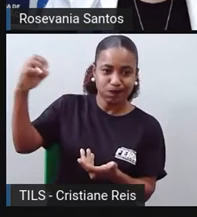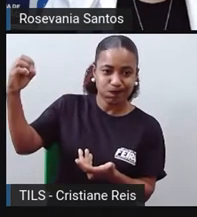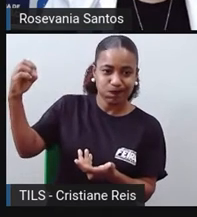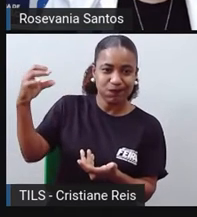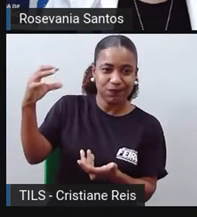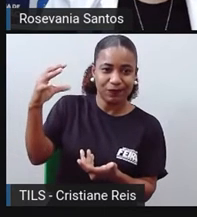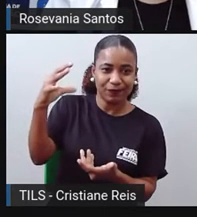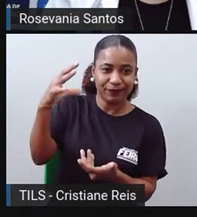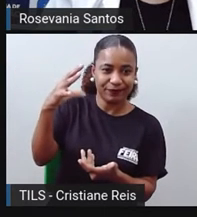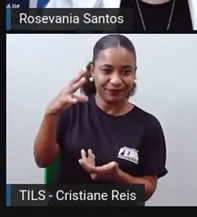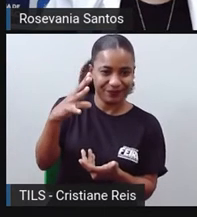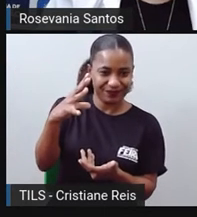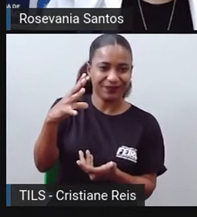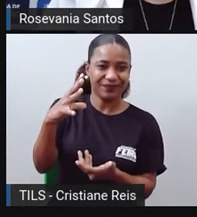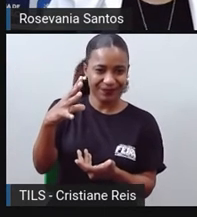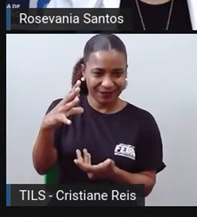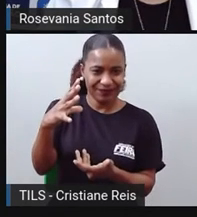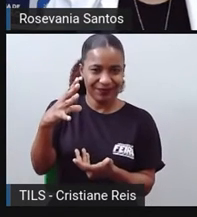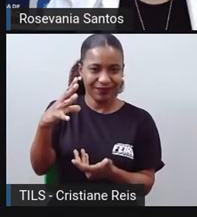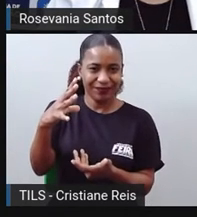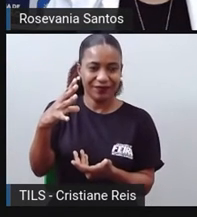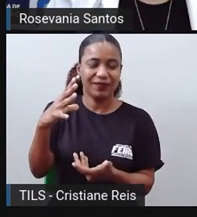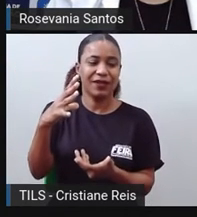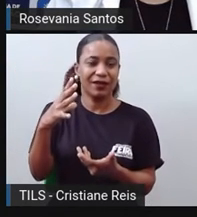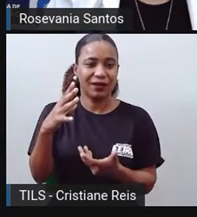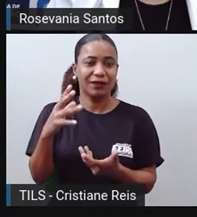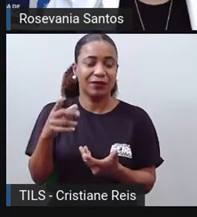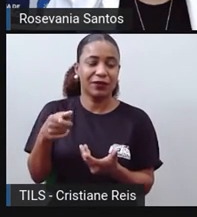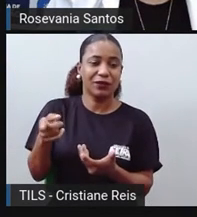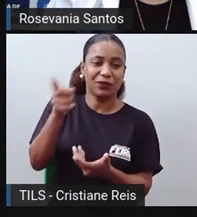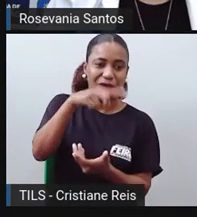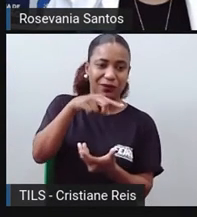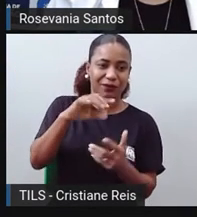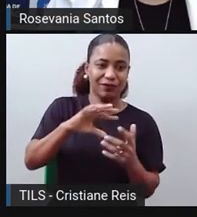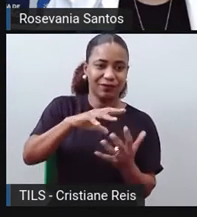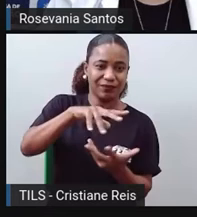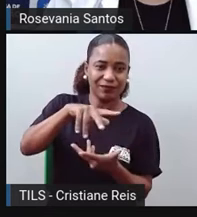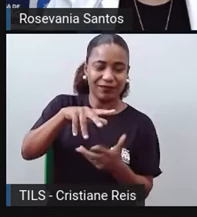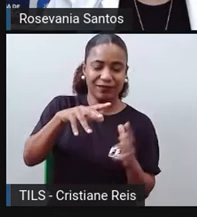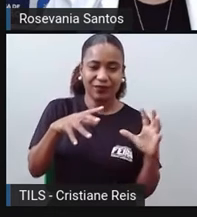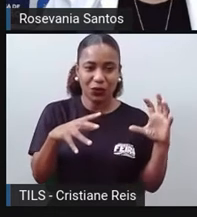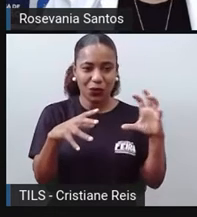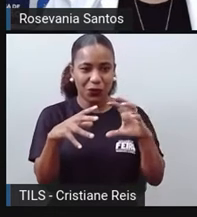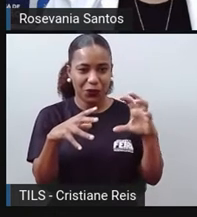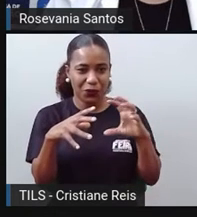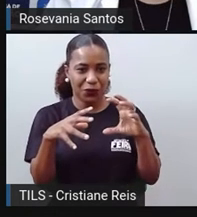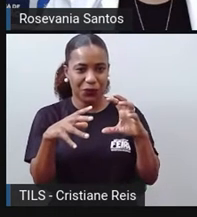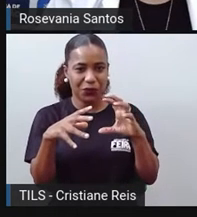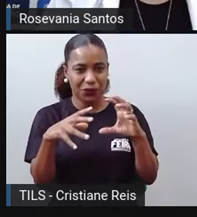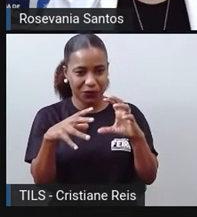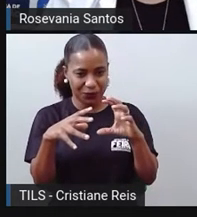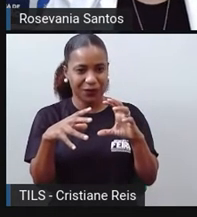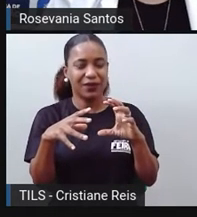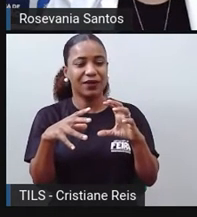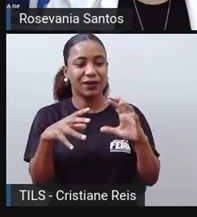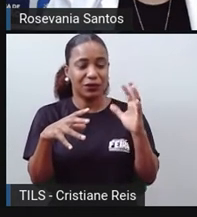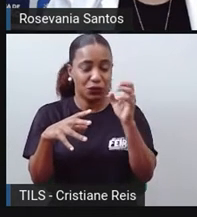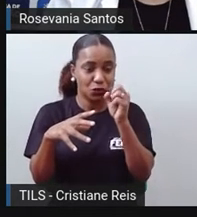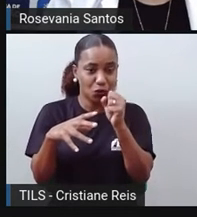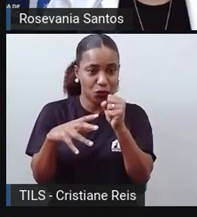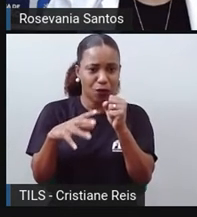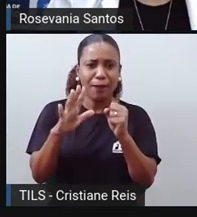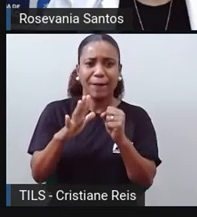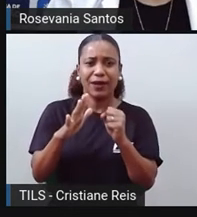não pega de forma igual em todas as zonas do planeta. Na parte tropical, que é a parte central do planeta